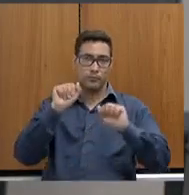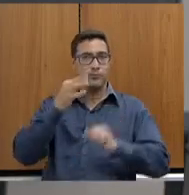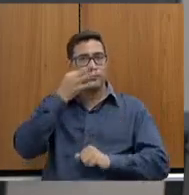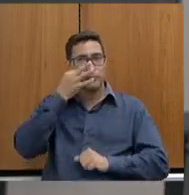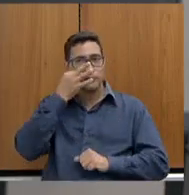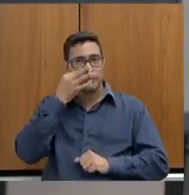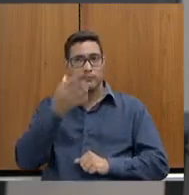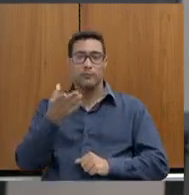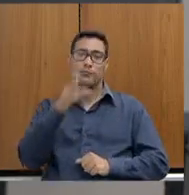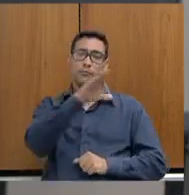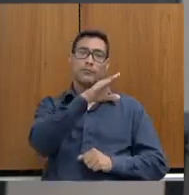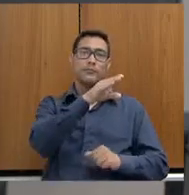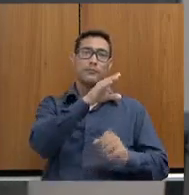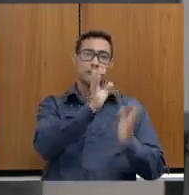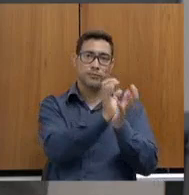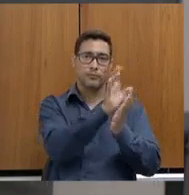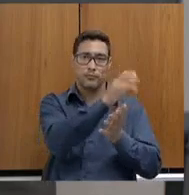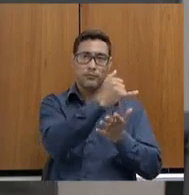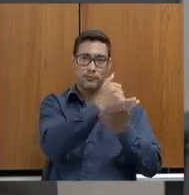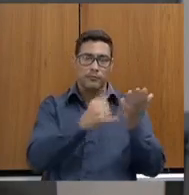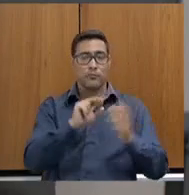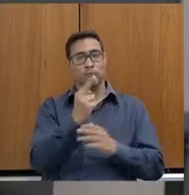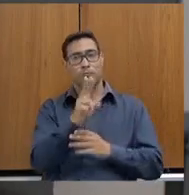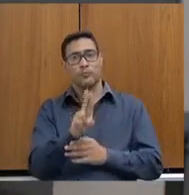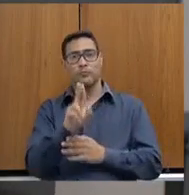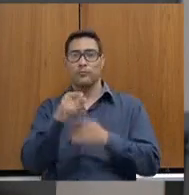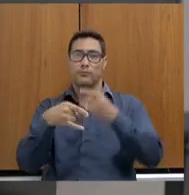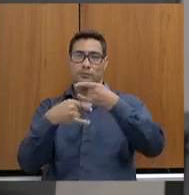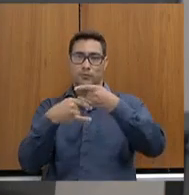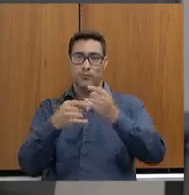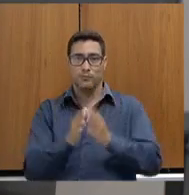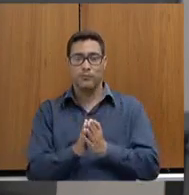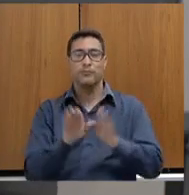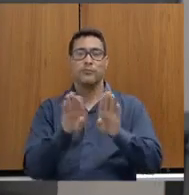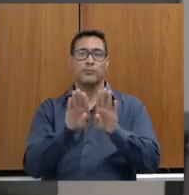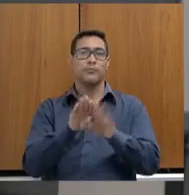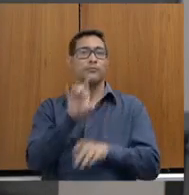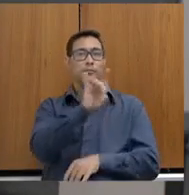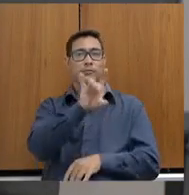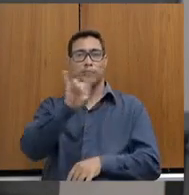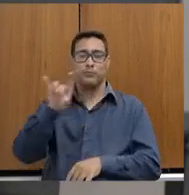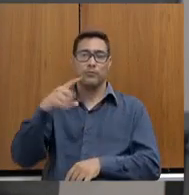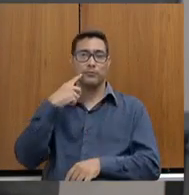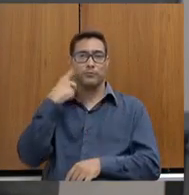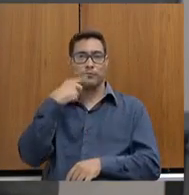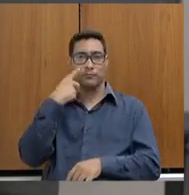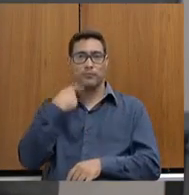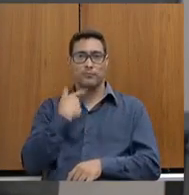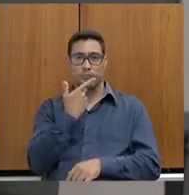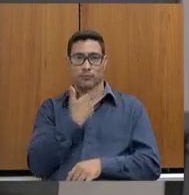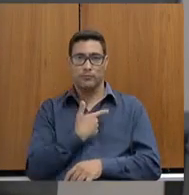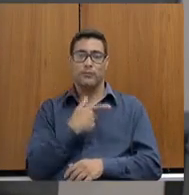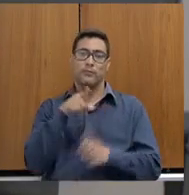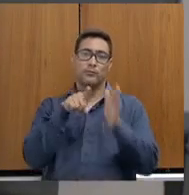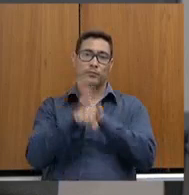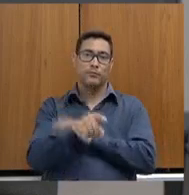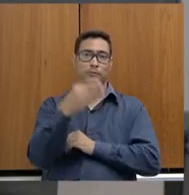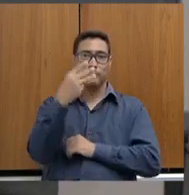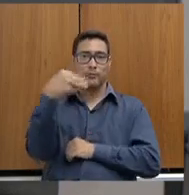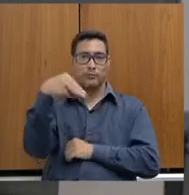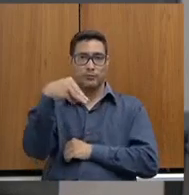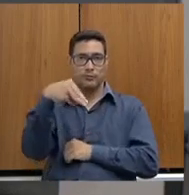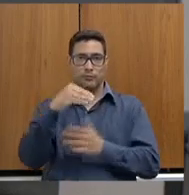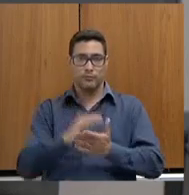junto à assessoria da comissão ou pelo chat do Zoom. Quatro, cada deputado poderá fazer uma interpelação pelo prazo de três minutos. Cinco,